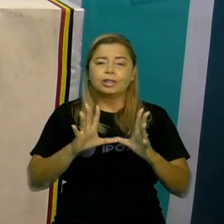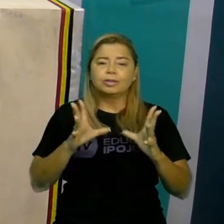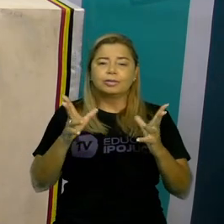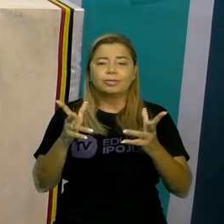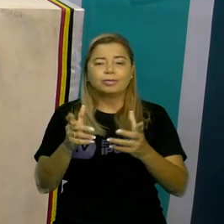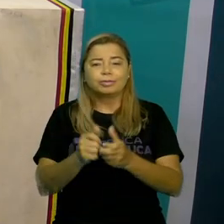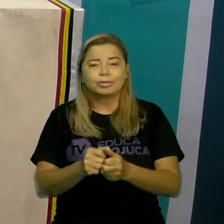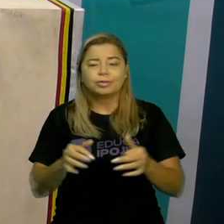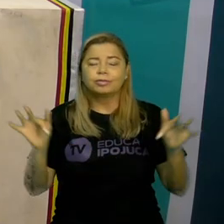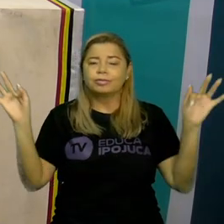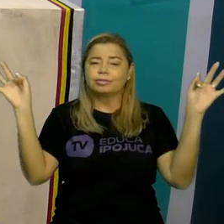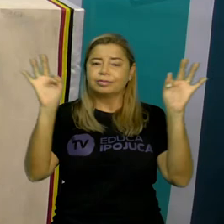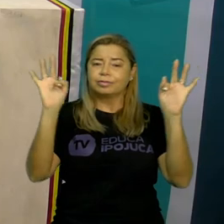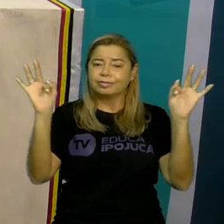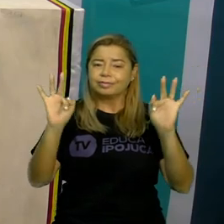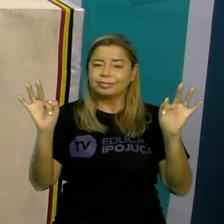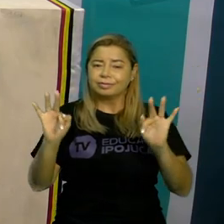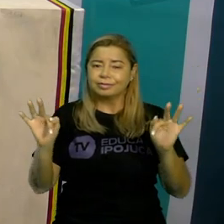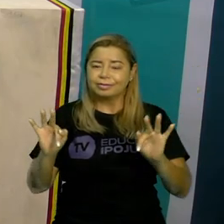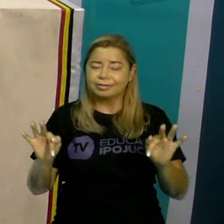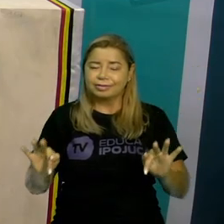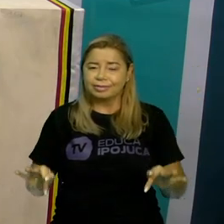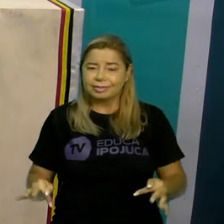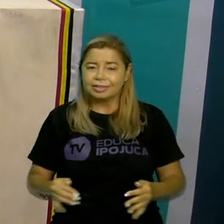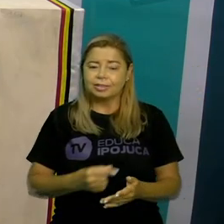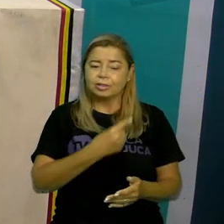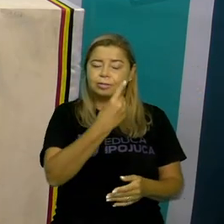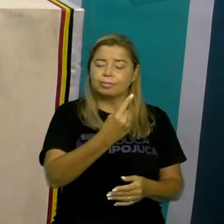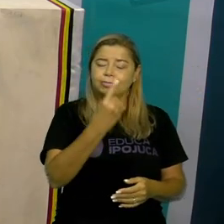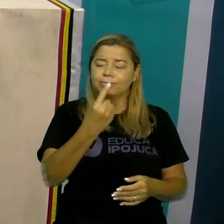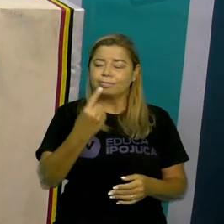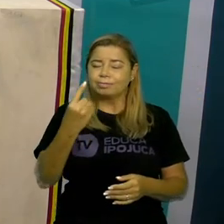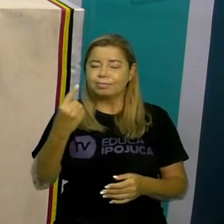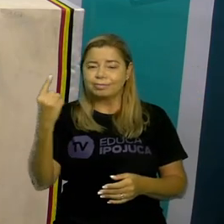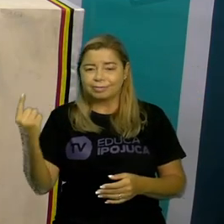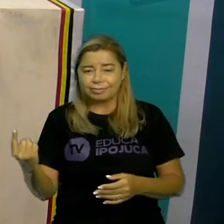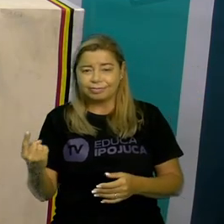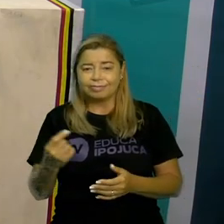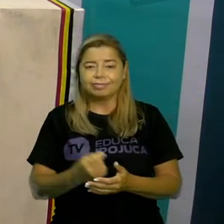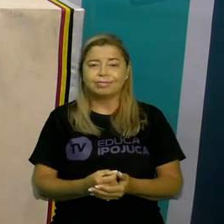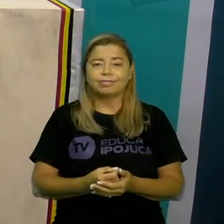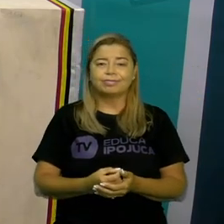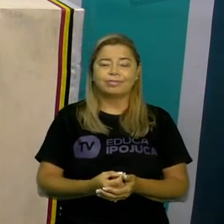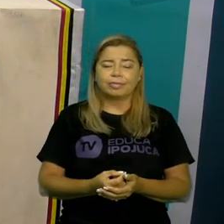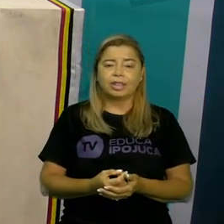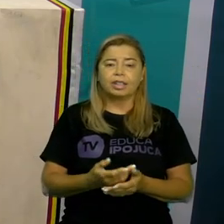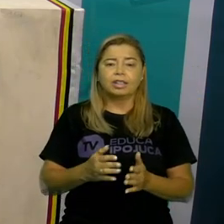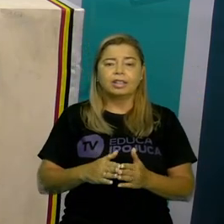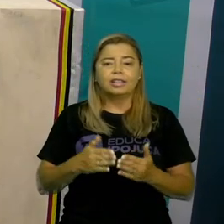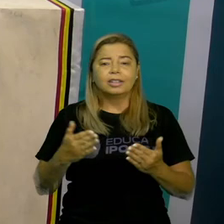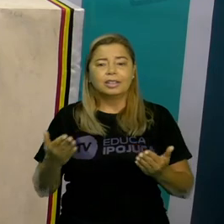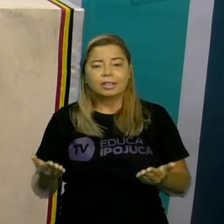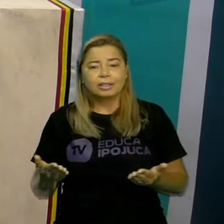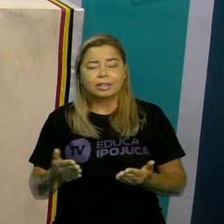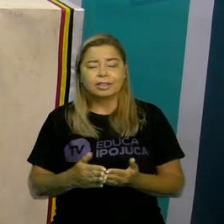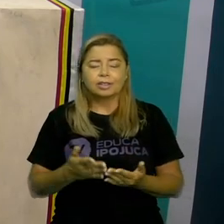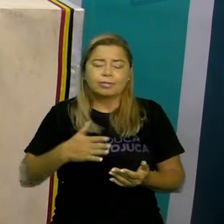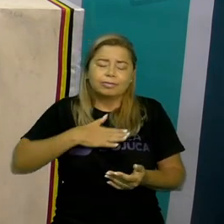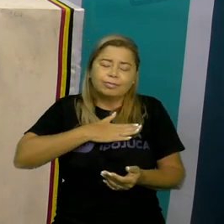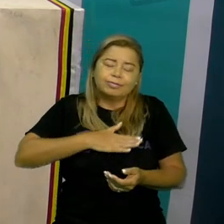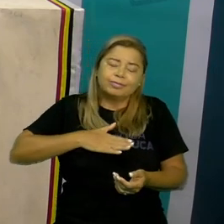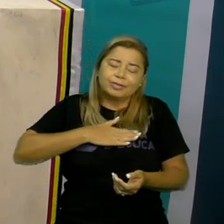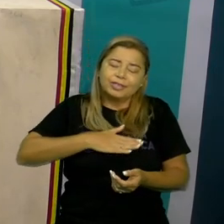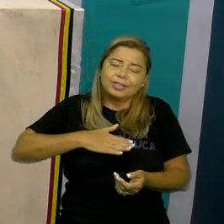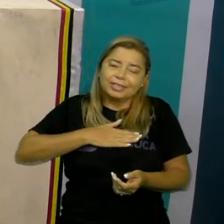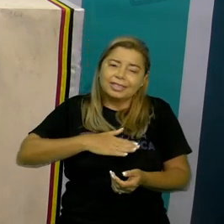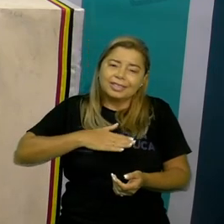Do jeitinho que cada um é, meus amores. A tia Carla espera que vocês tenham gostado